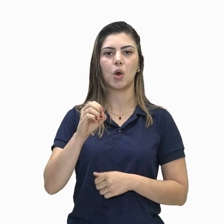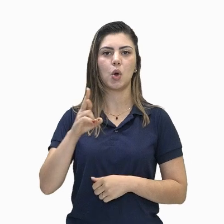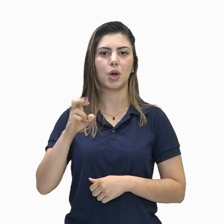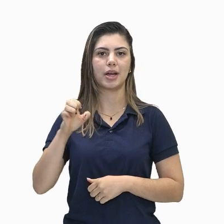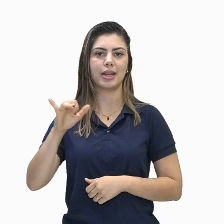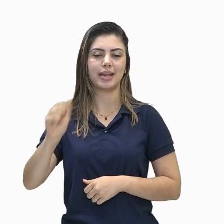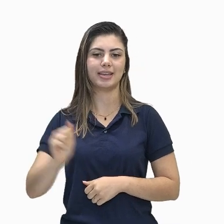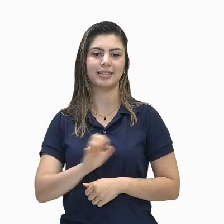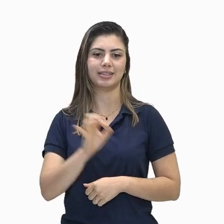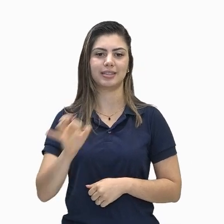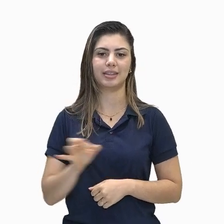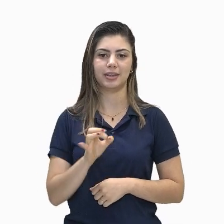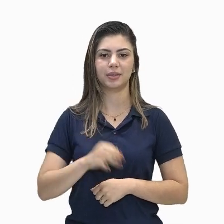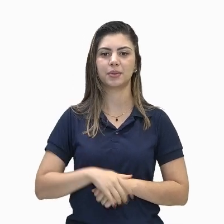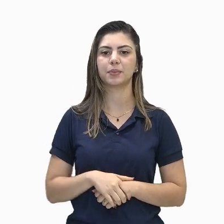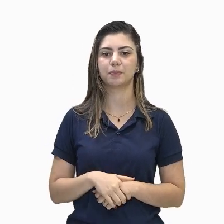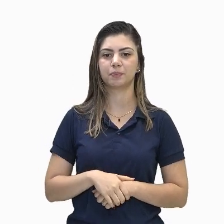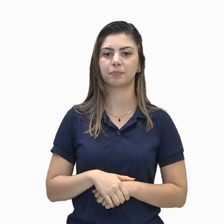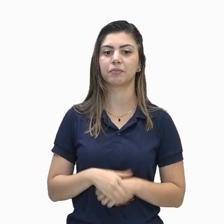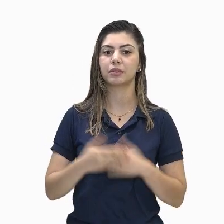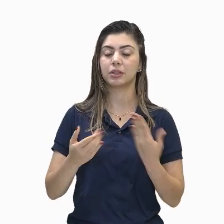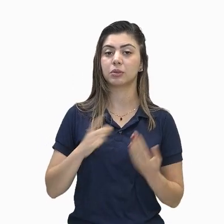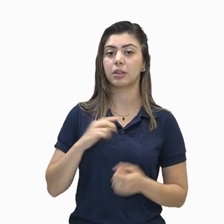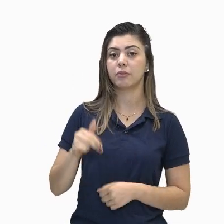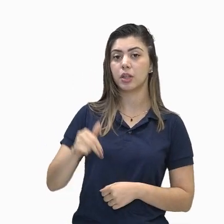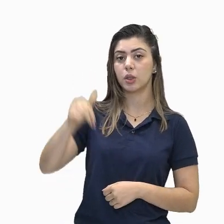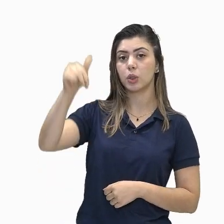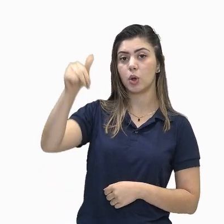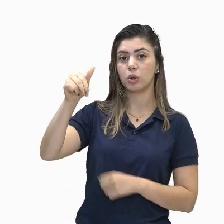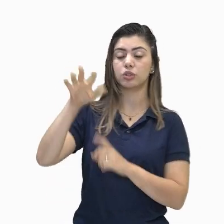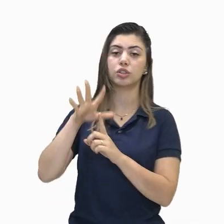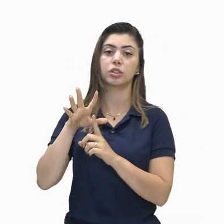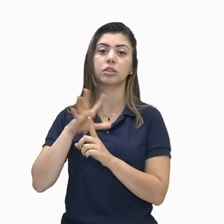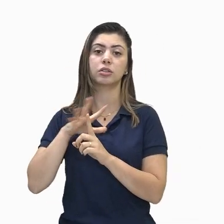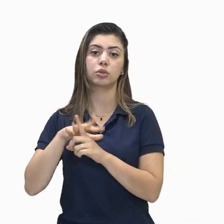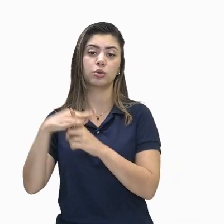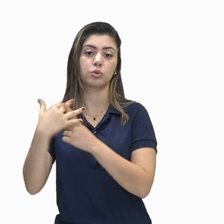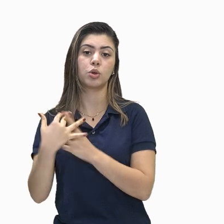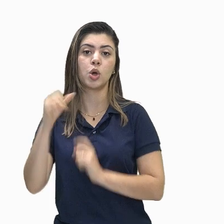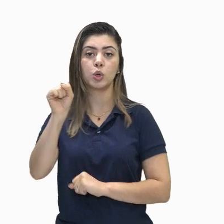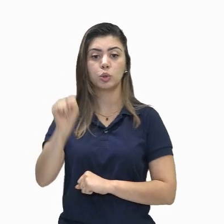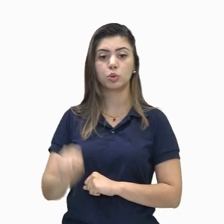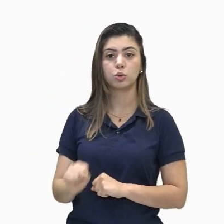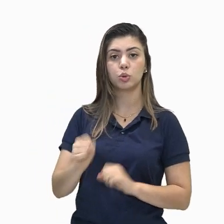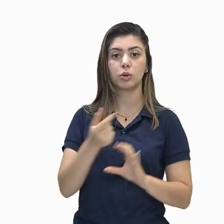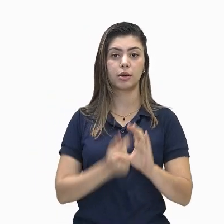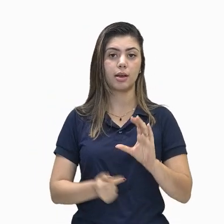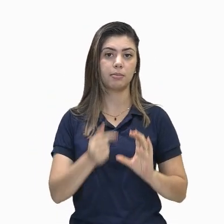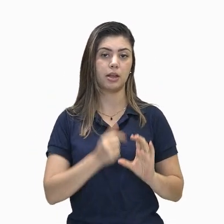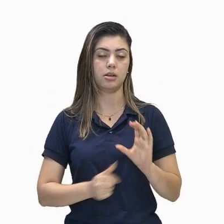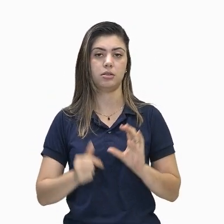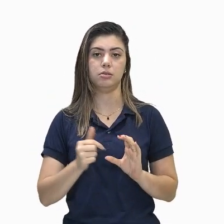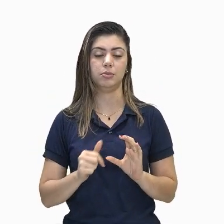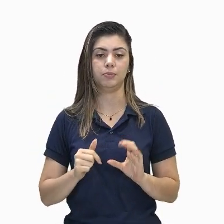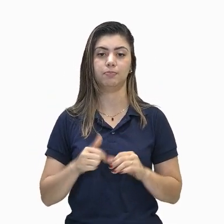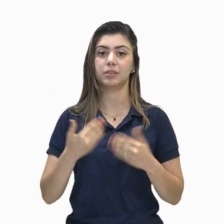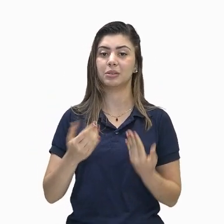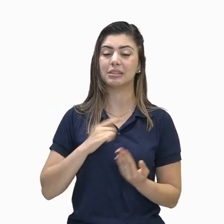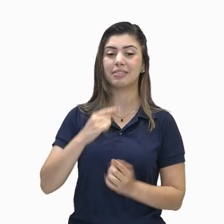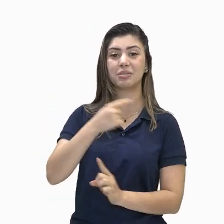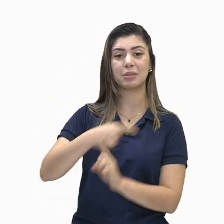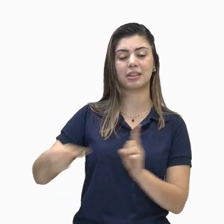pelo paralelo 38, Coreia do Norte socialista, Coreia do Sul capitalista. Então, no